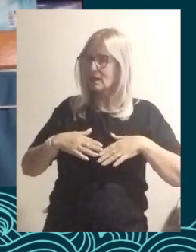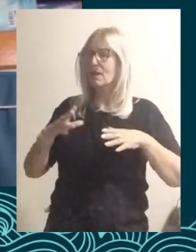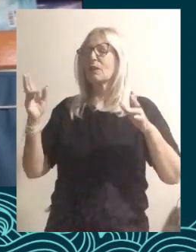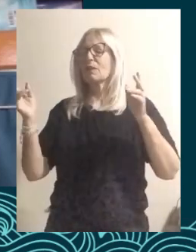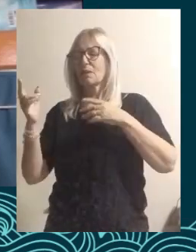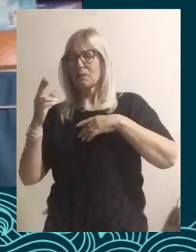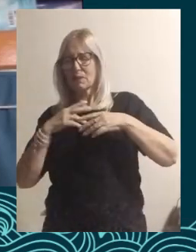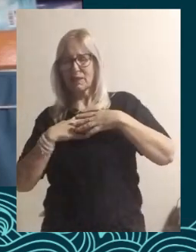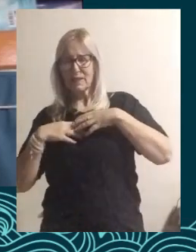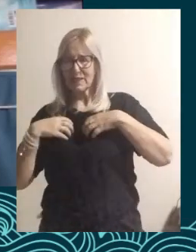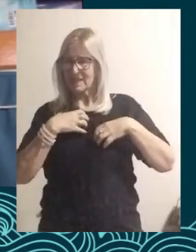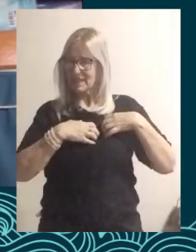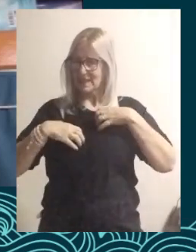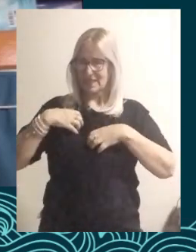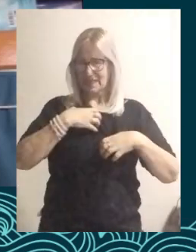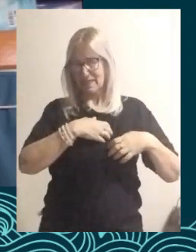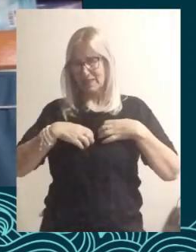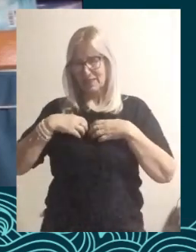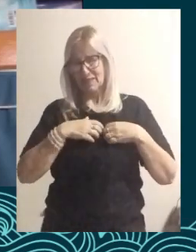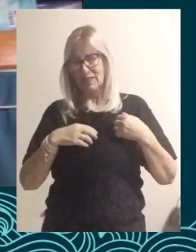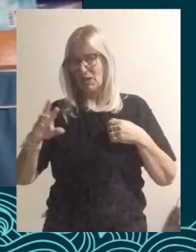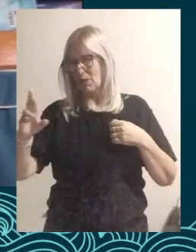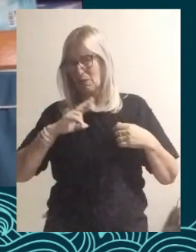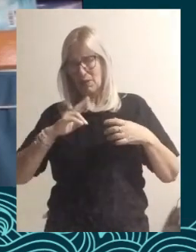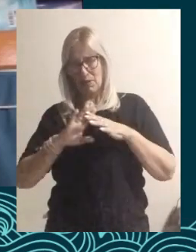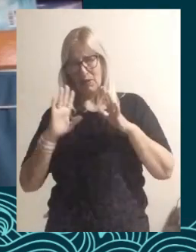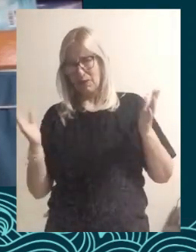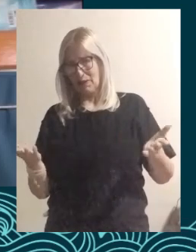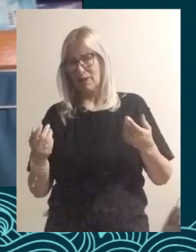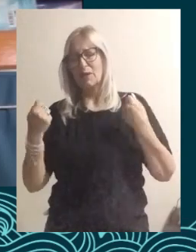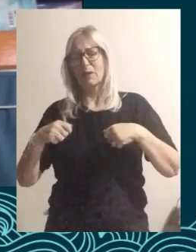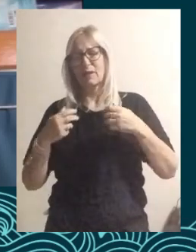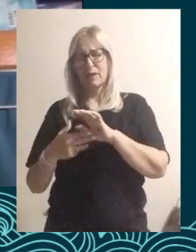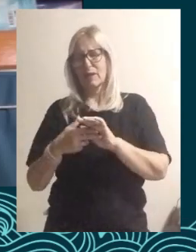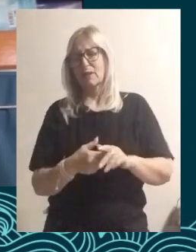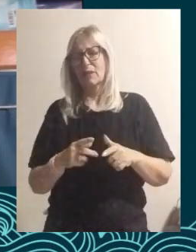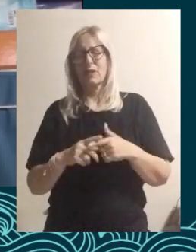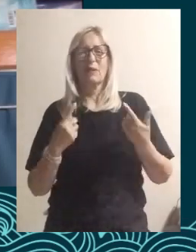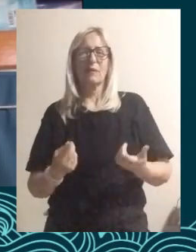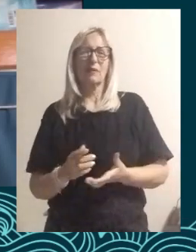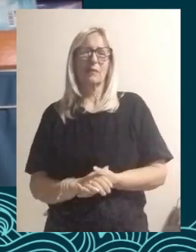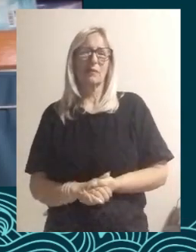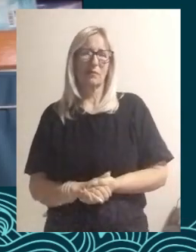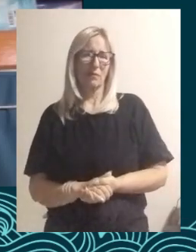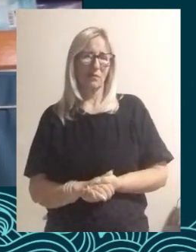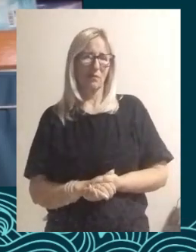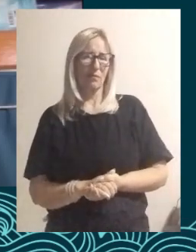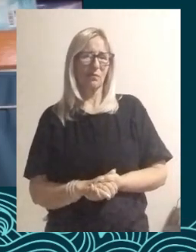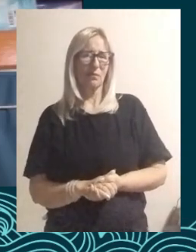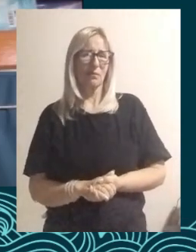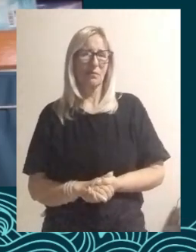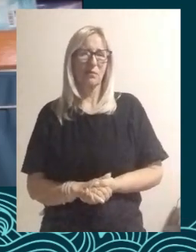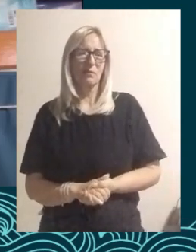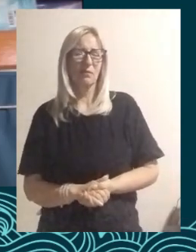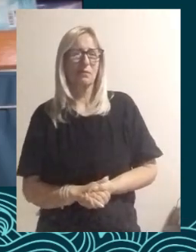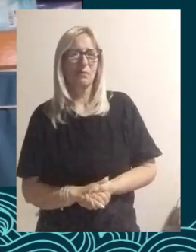sua própria calmaria, a sua própria tempestade. Eu não quero dar uma resposta só para o que isso pode ser, porque pode ser